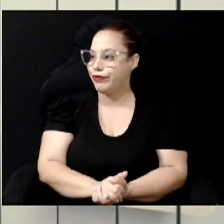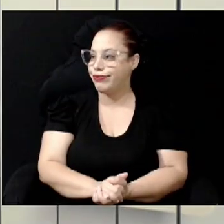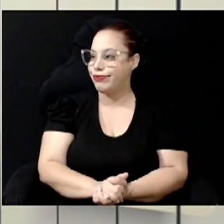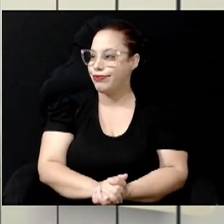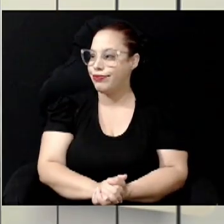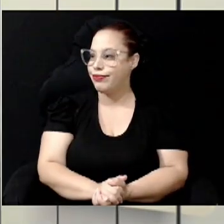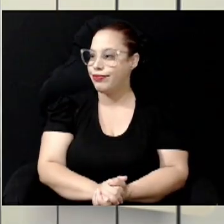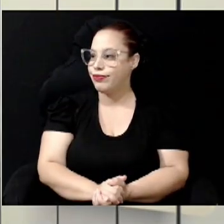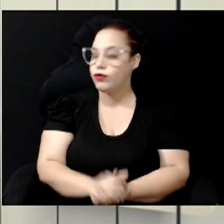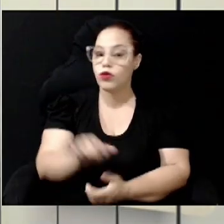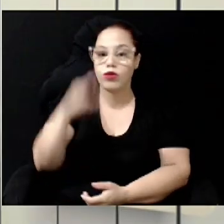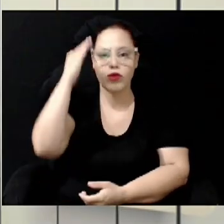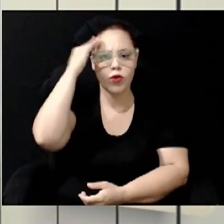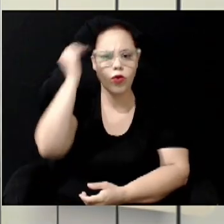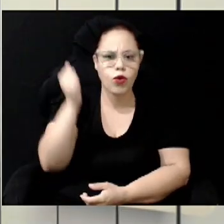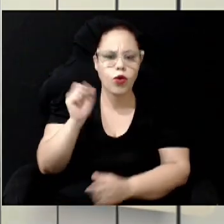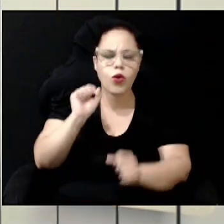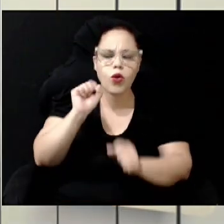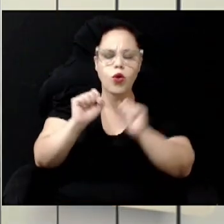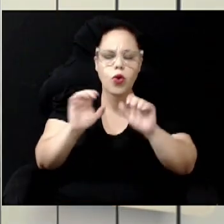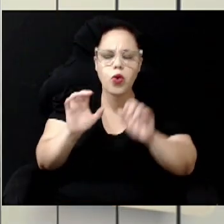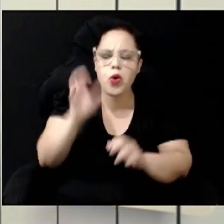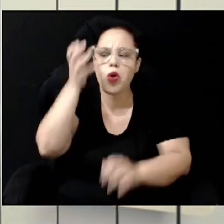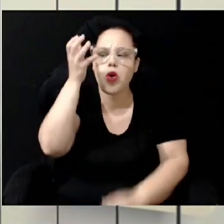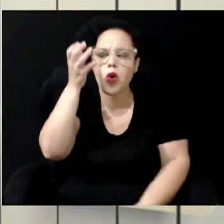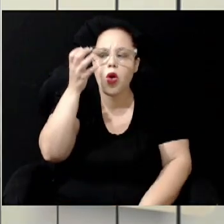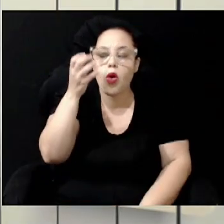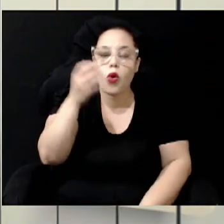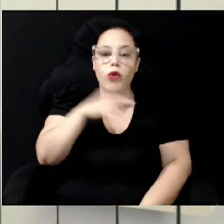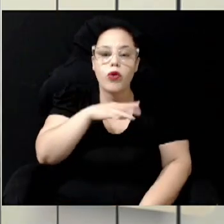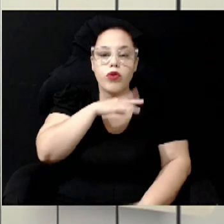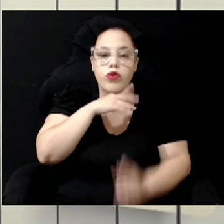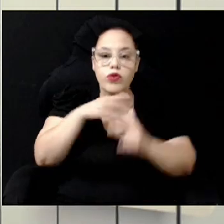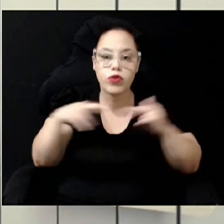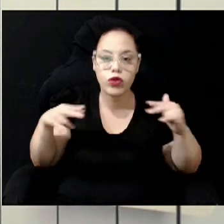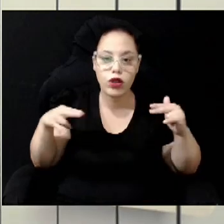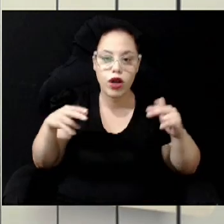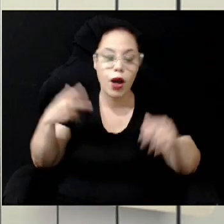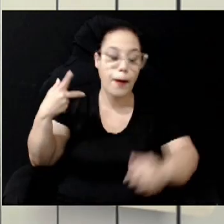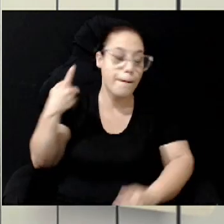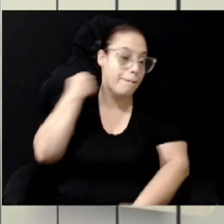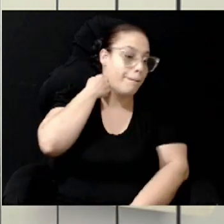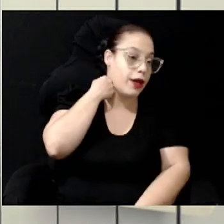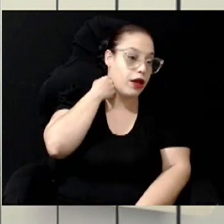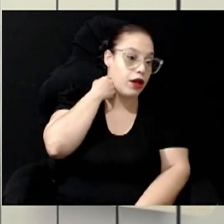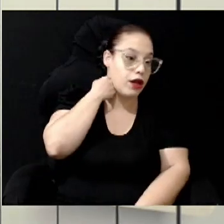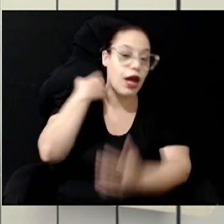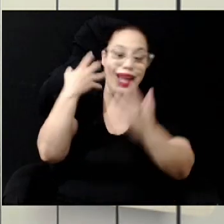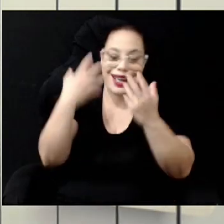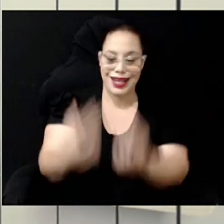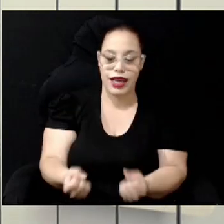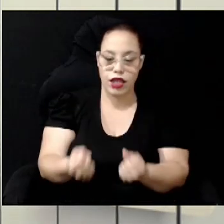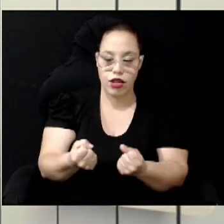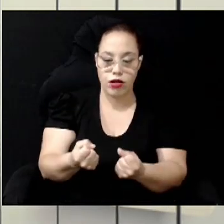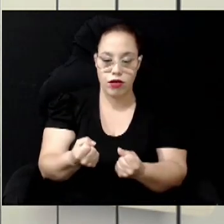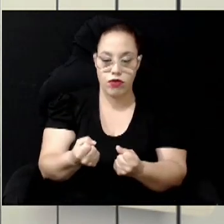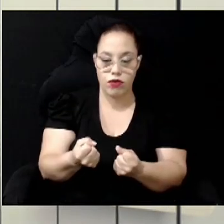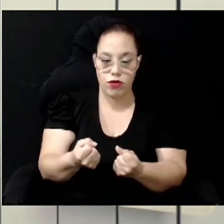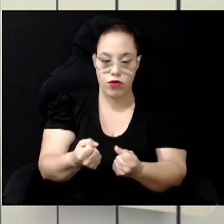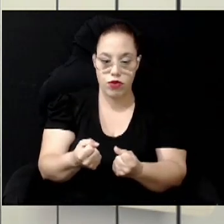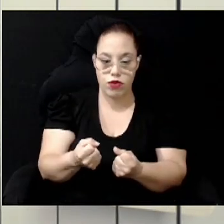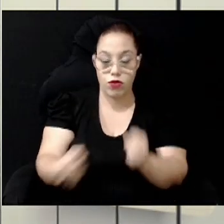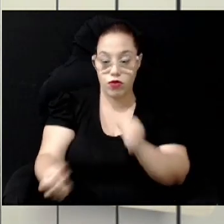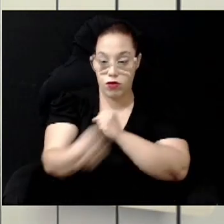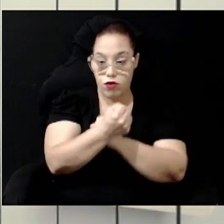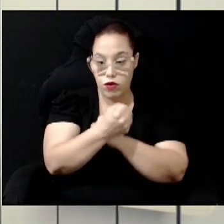Você sabe o que acontece quando um animal que foi microchipado é resgatado pelo Departamento de Proteção e